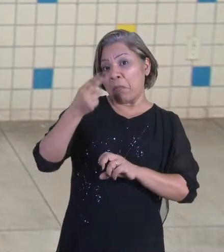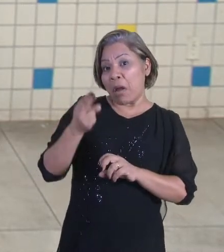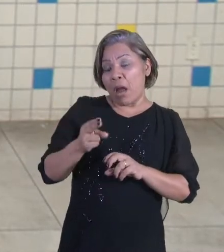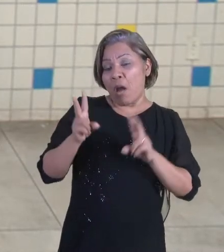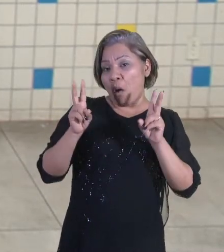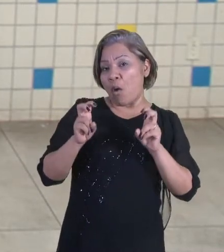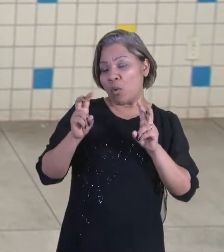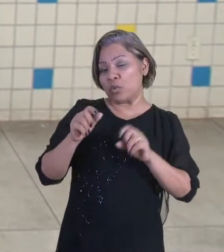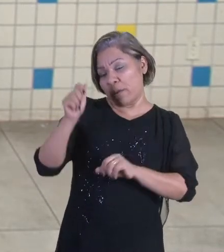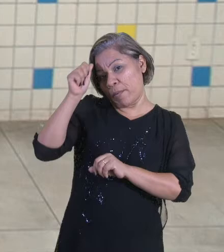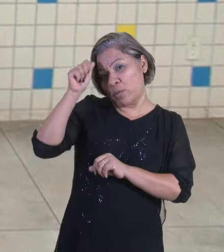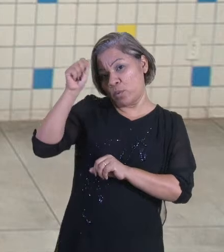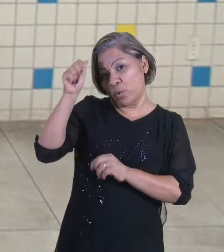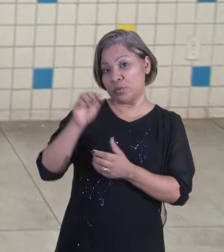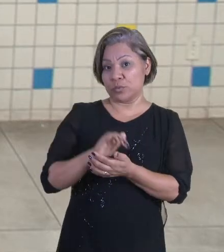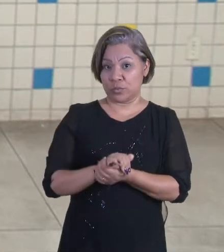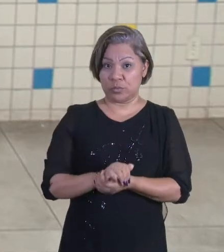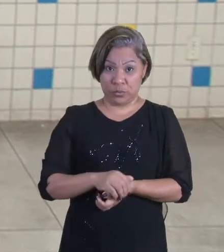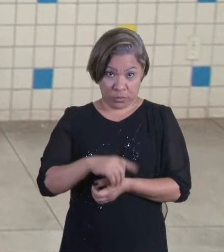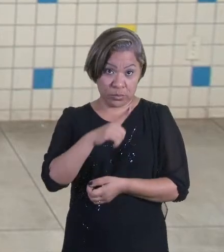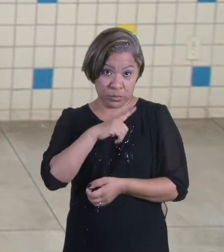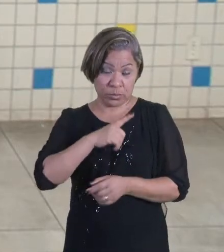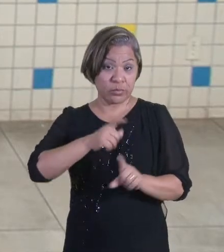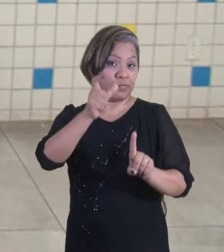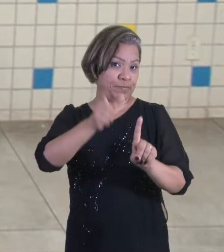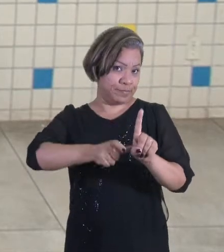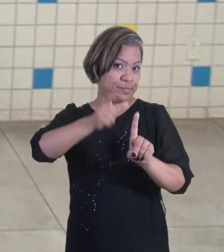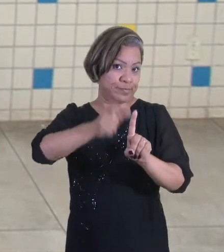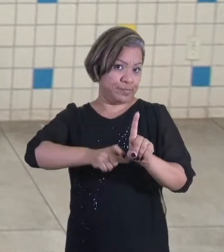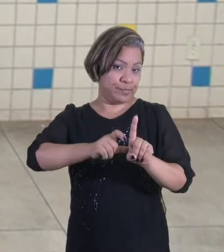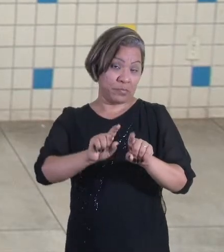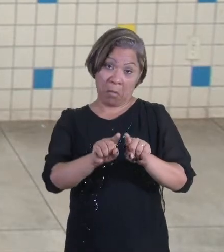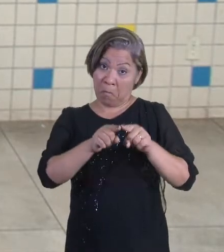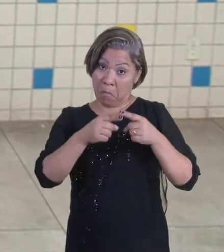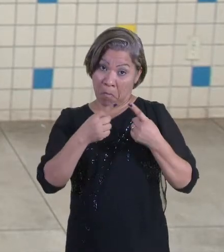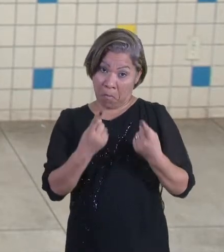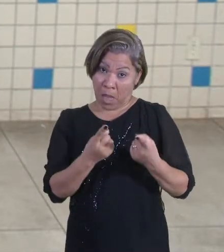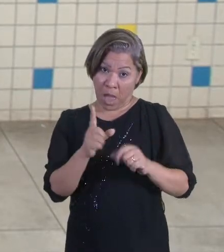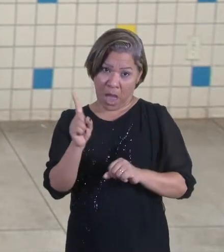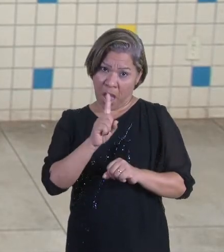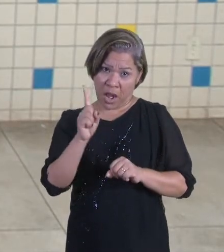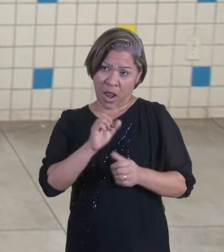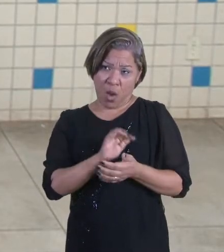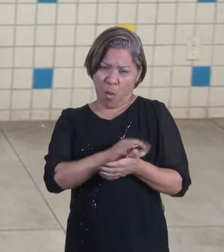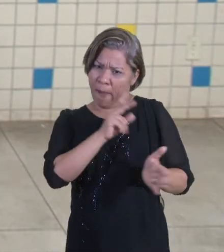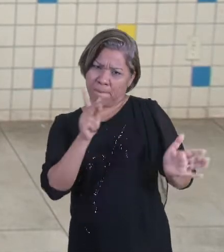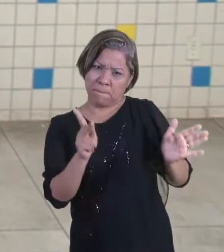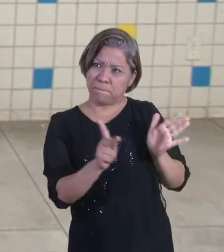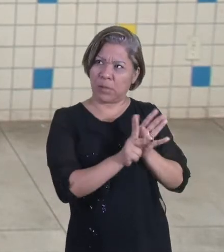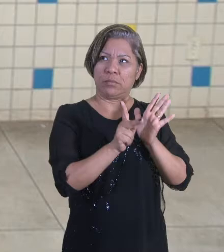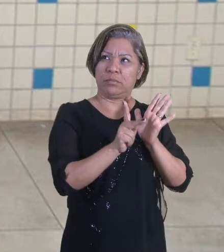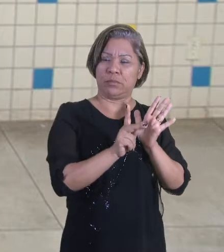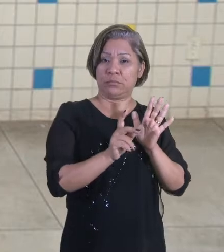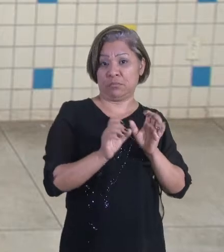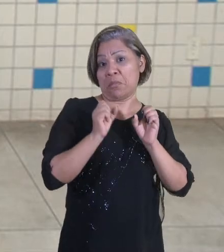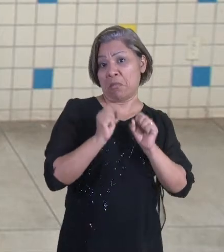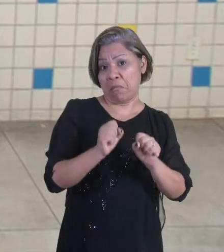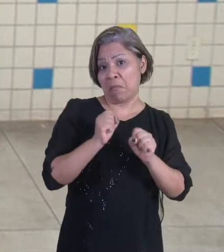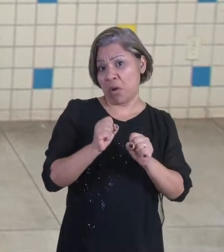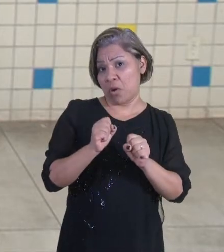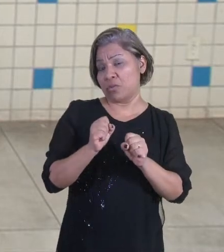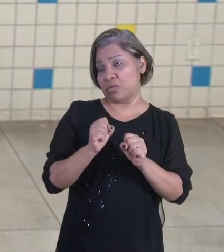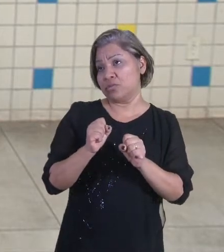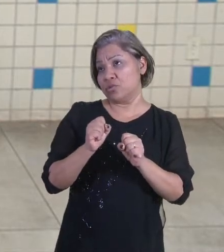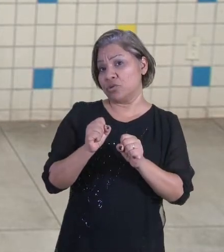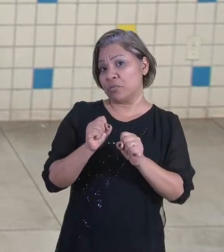Há presença de personagens, mas não é uma questão exclusiva. Pode ser que você encontre uma crônica que não